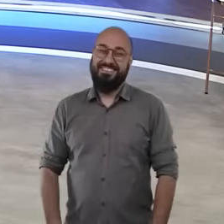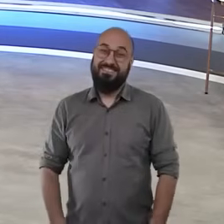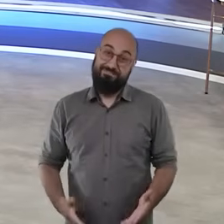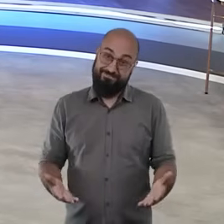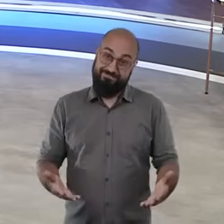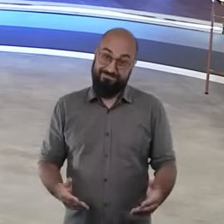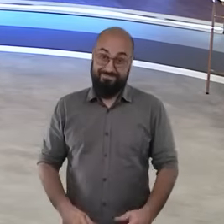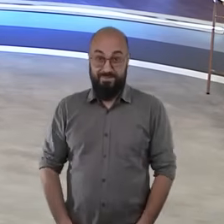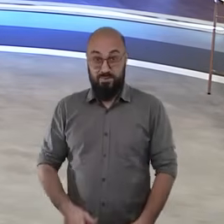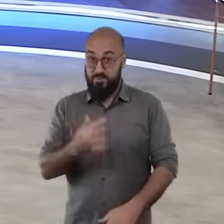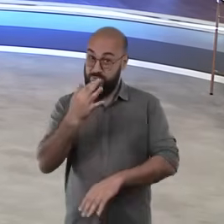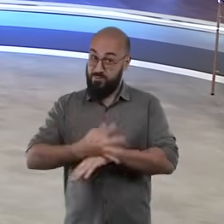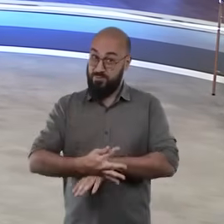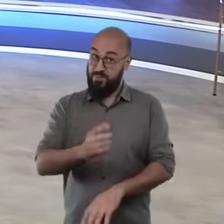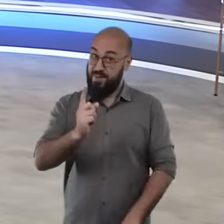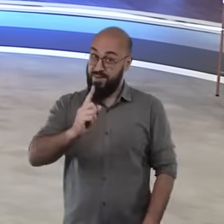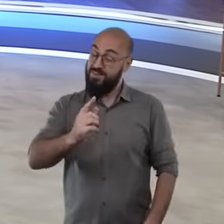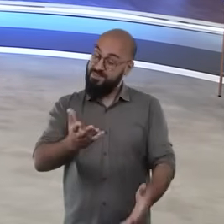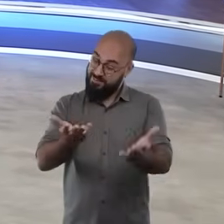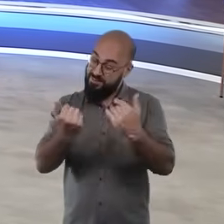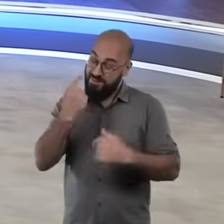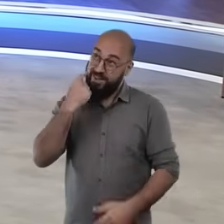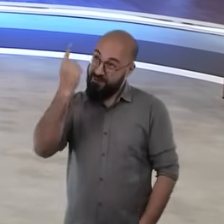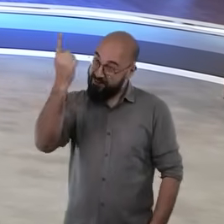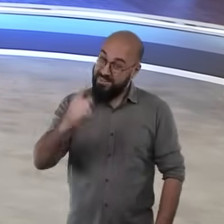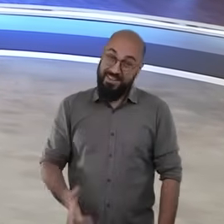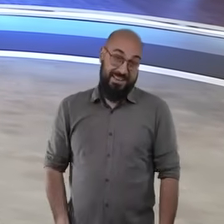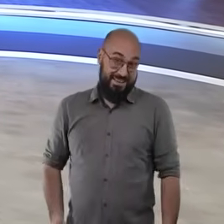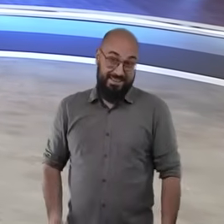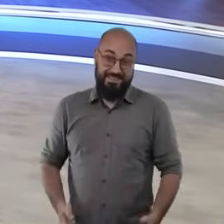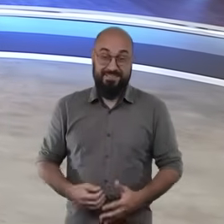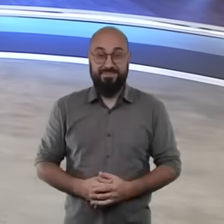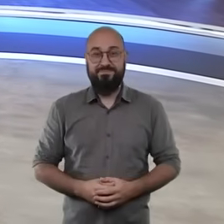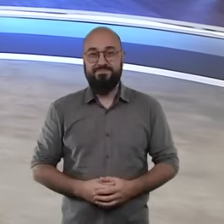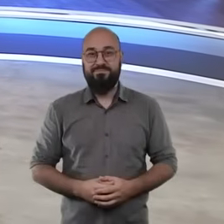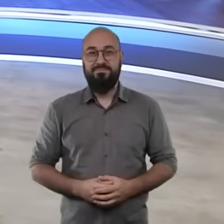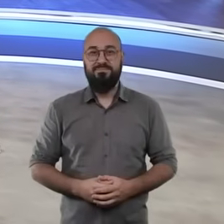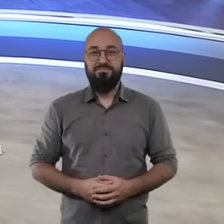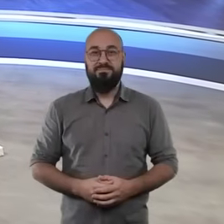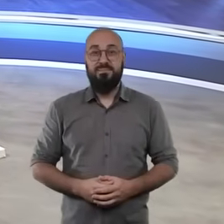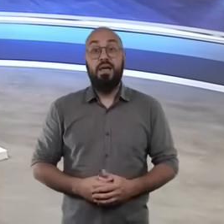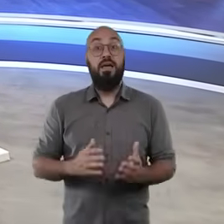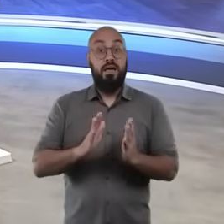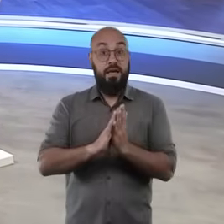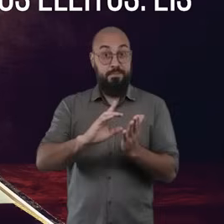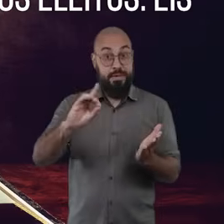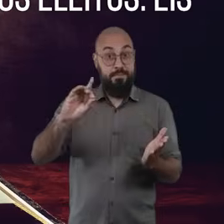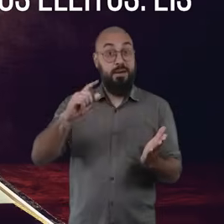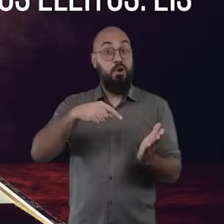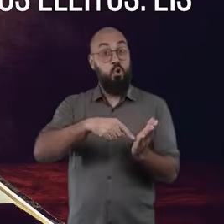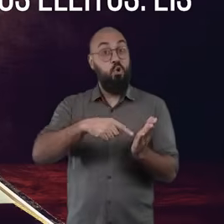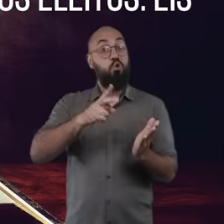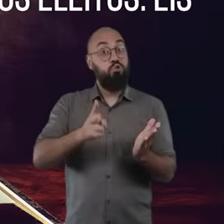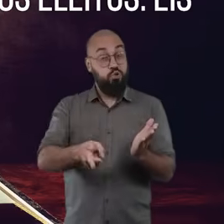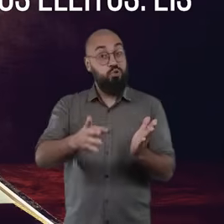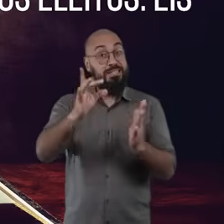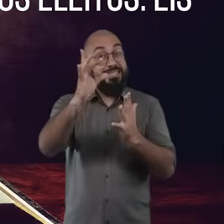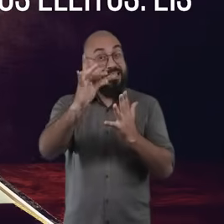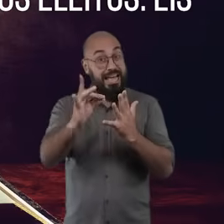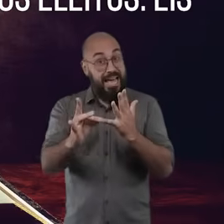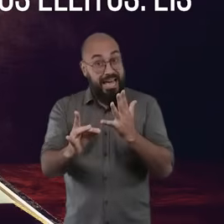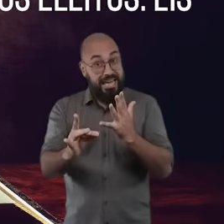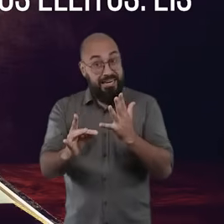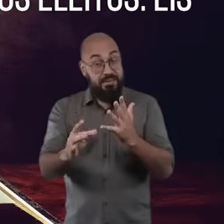A Bíblia também continua dizendo mais detalhes sobre a volta de Jesus. Lá em Mateus 24, 23 a 25 diz assim,